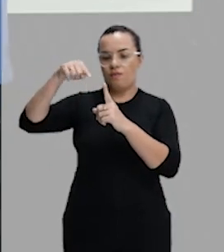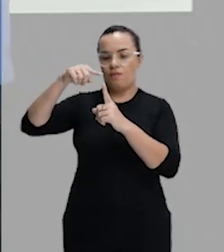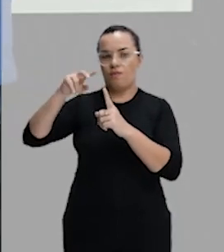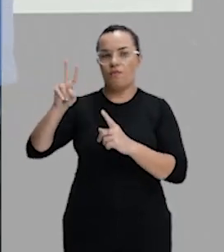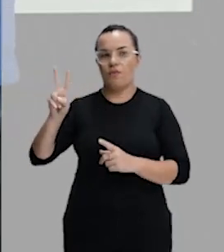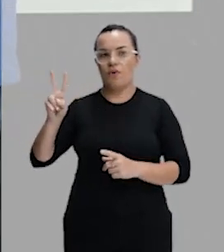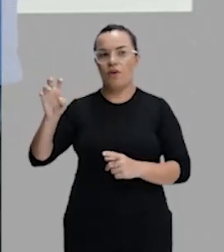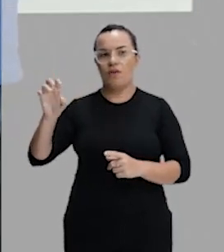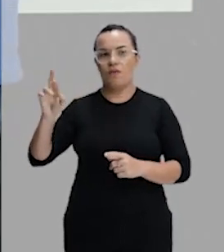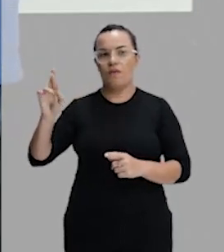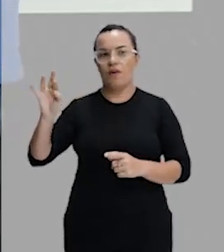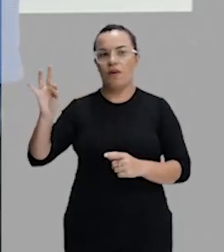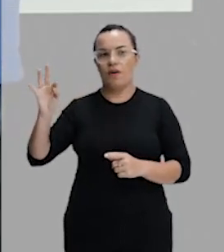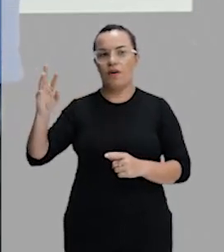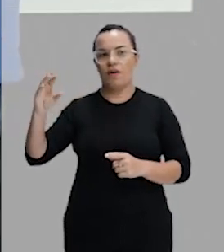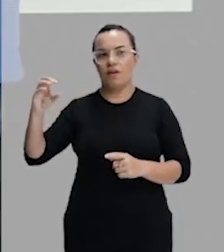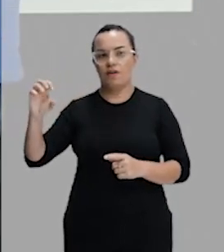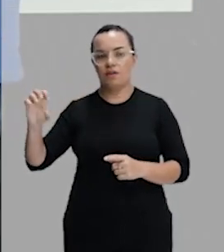da parábola.